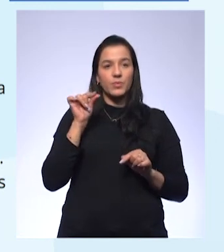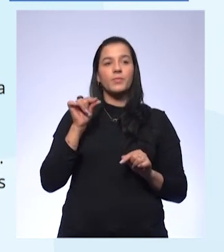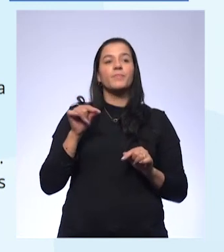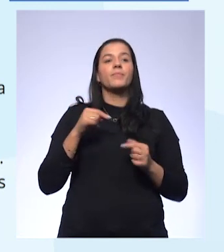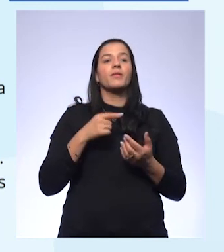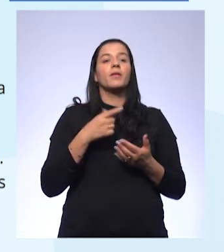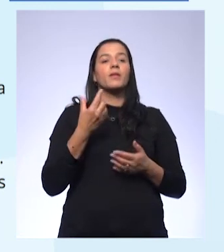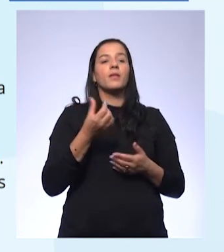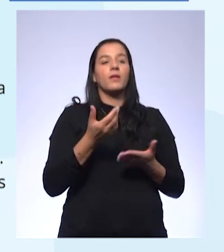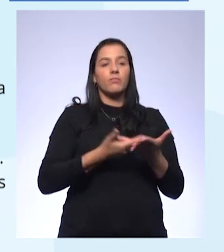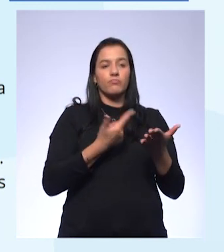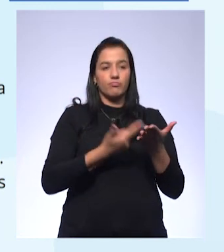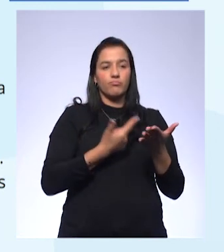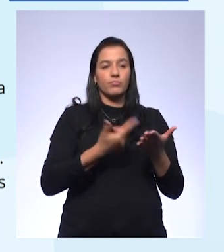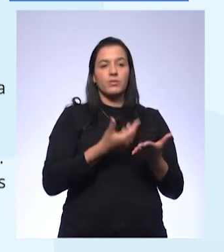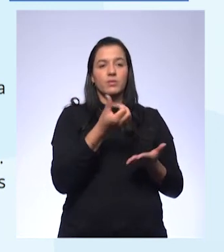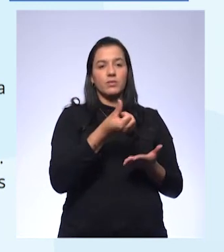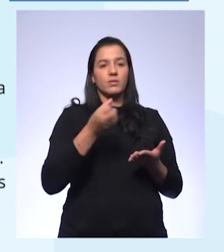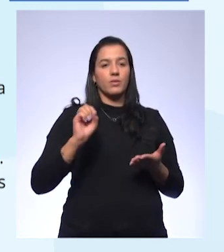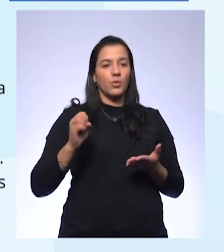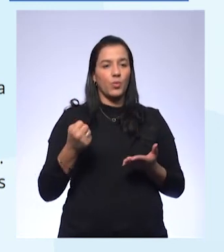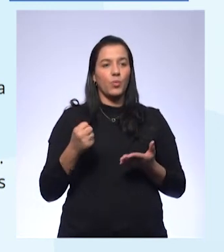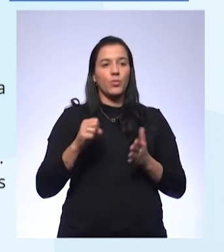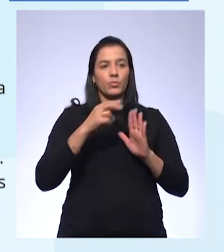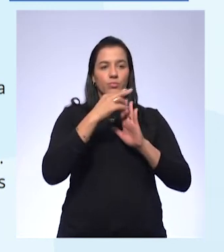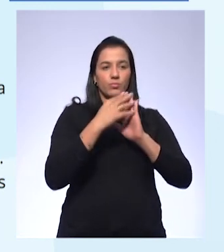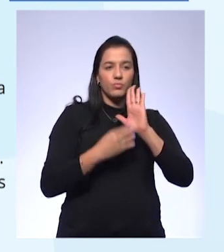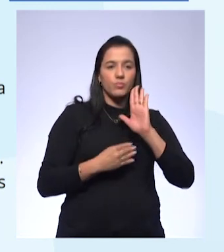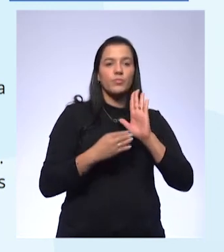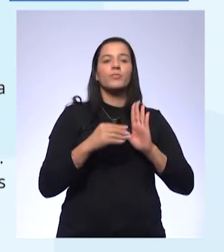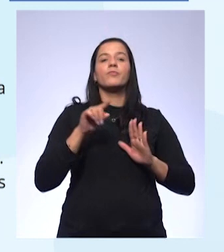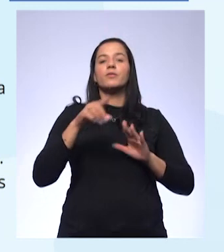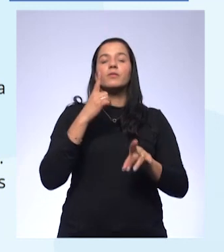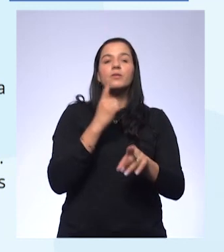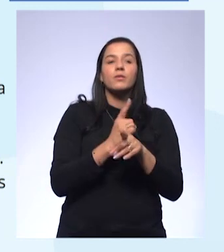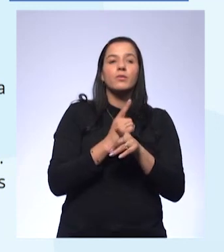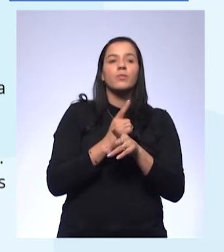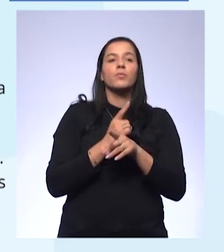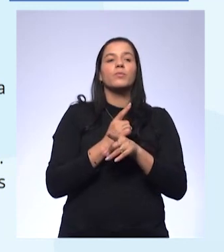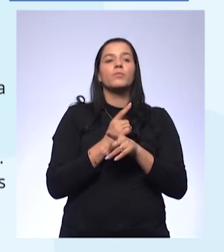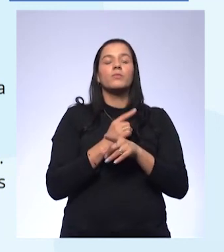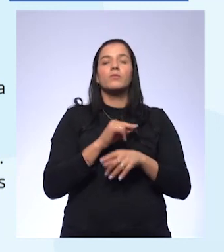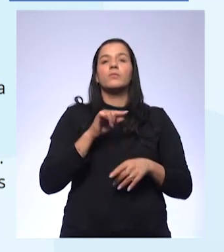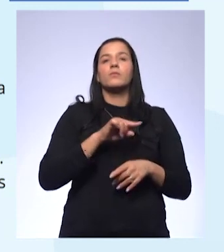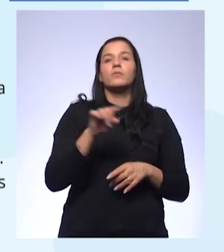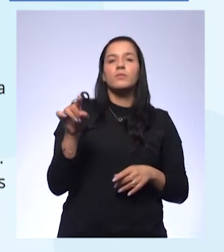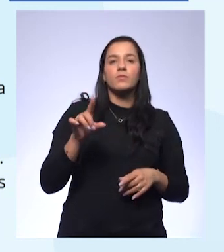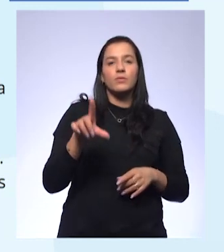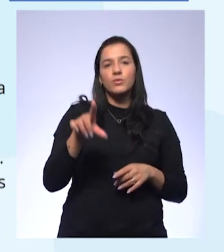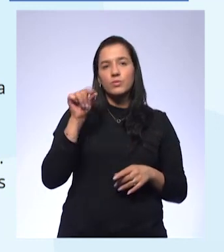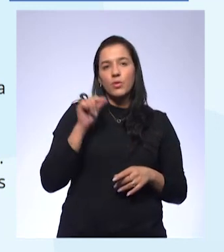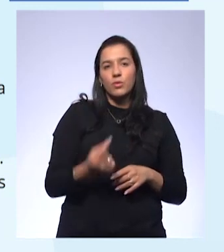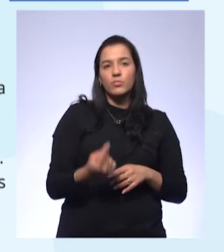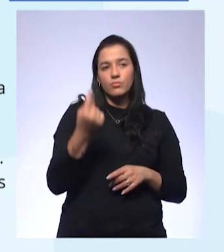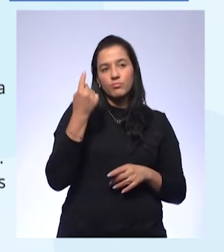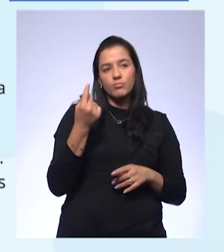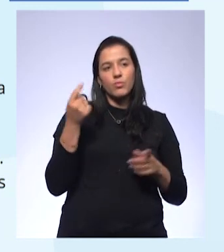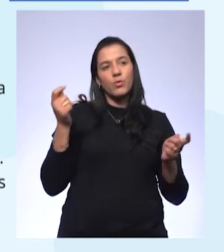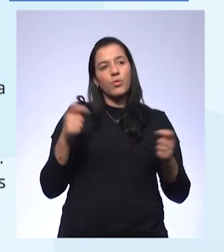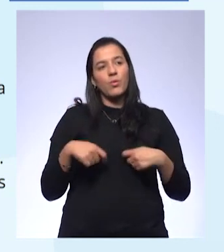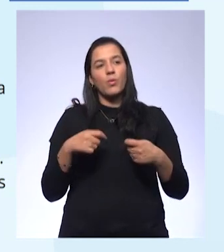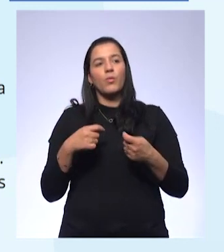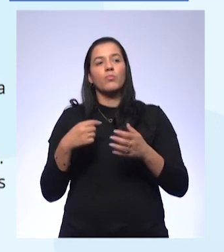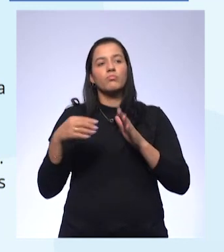página 68 do caderno do aluno esse mesmo roteiro, onde vocês vão traçar aí. Vocês podem, inclusive, sistematizar por meio de